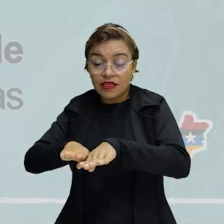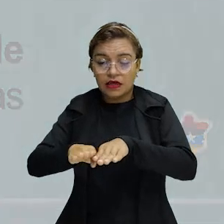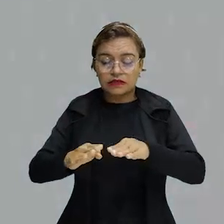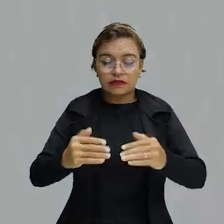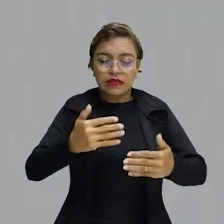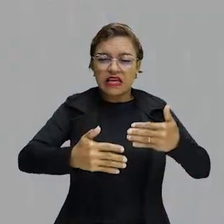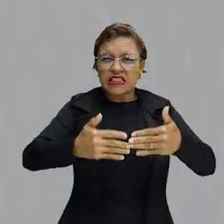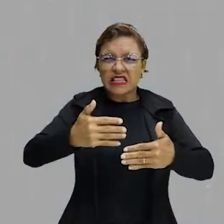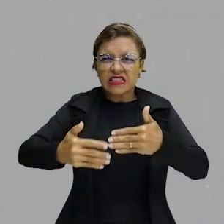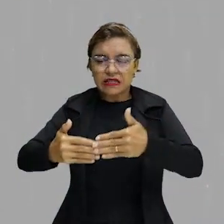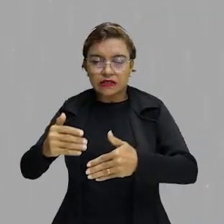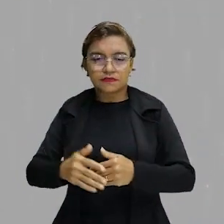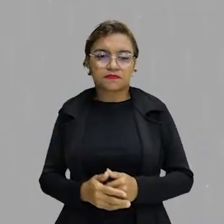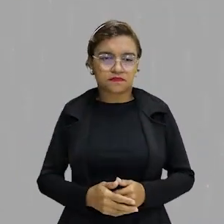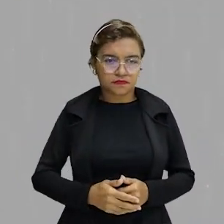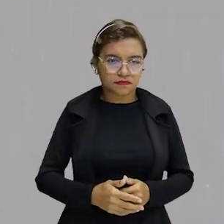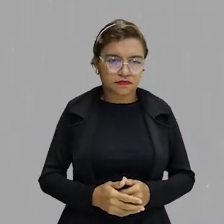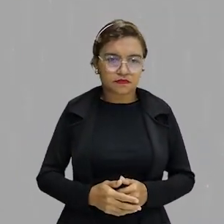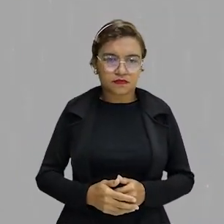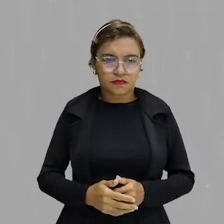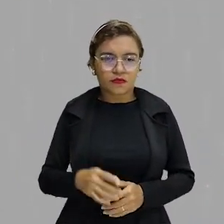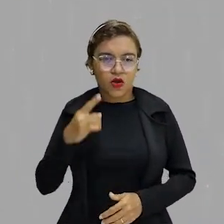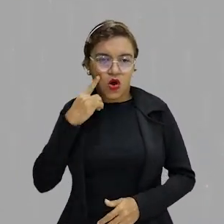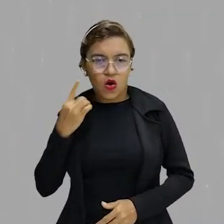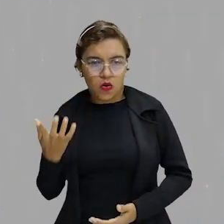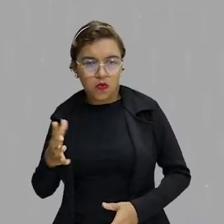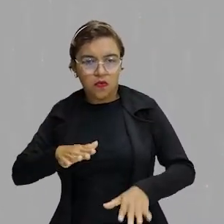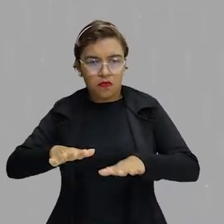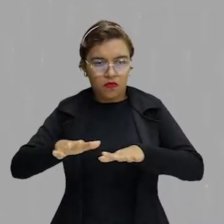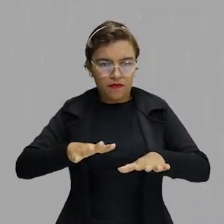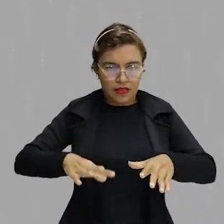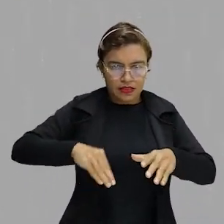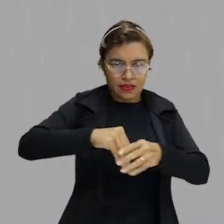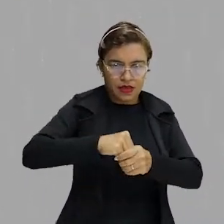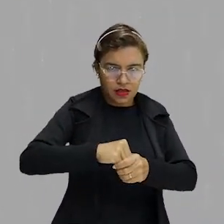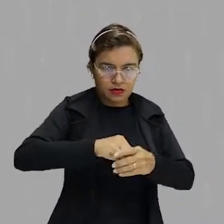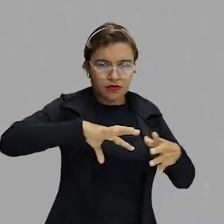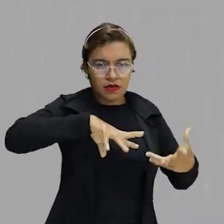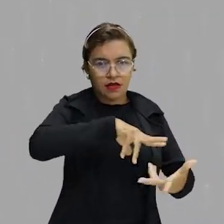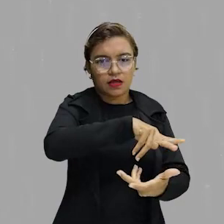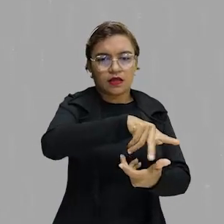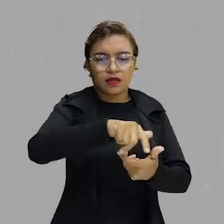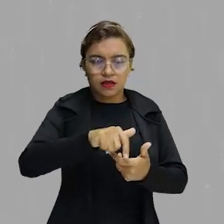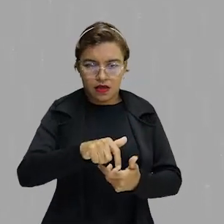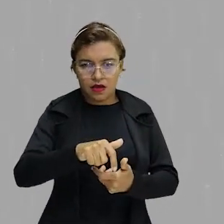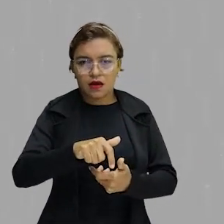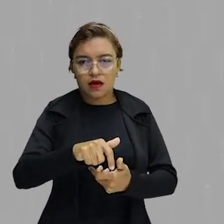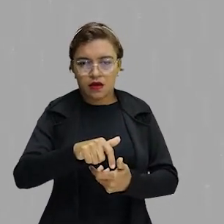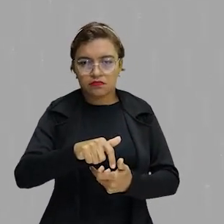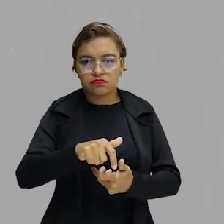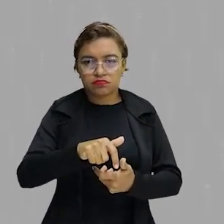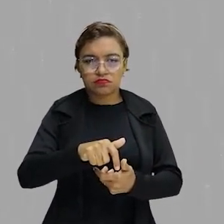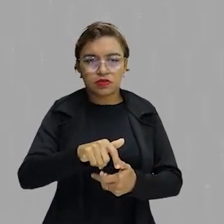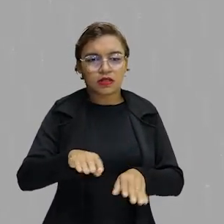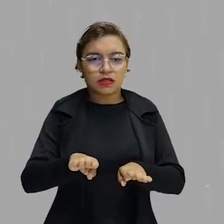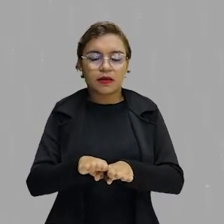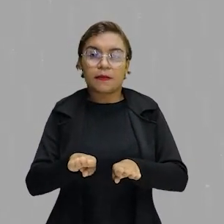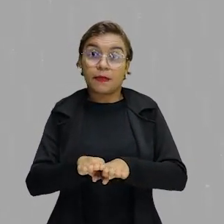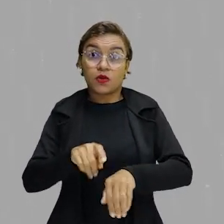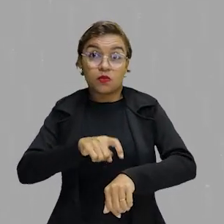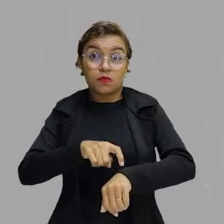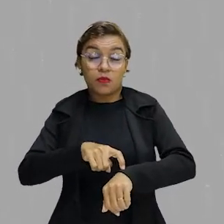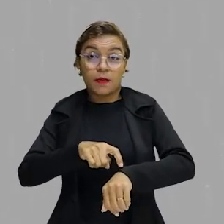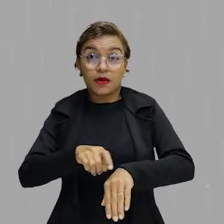Orogênese, movimento interno da Terra, que são de curta duração, e caracterizam-se pelo choque de duas placas, e o mais